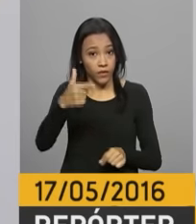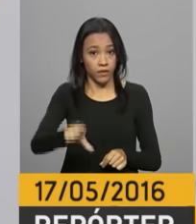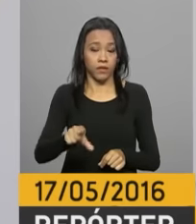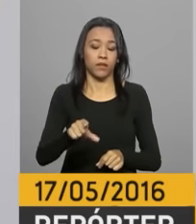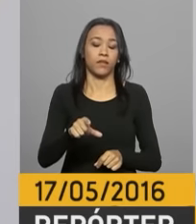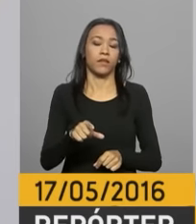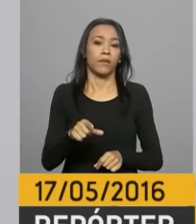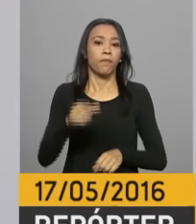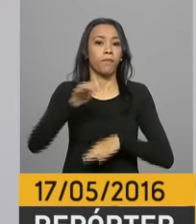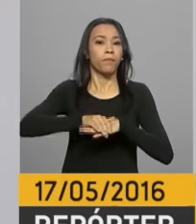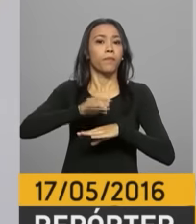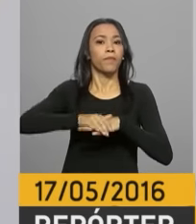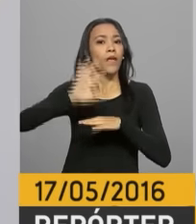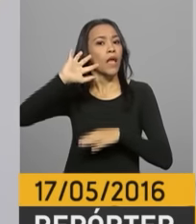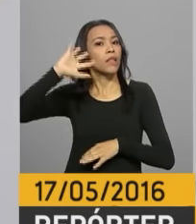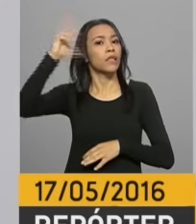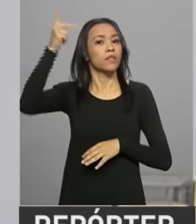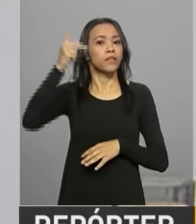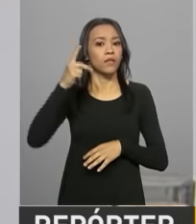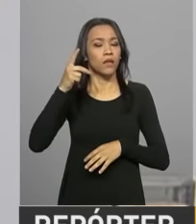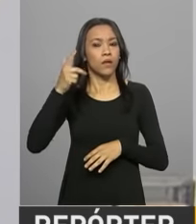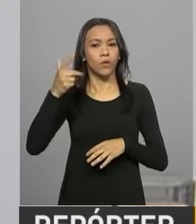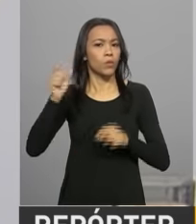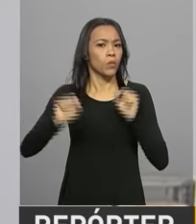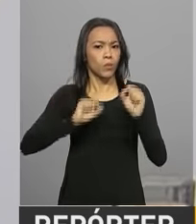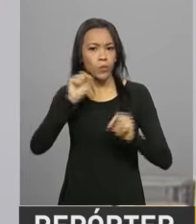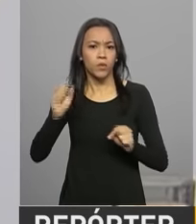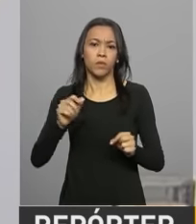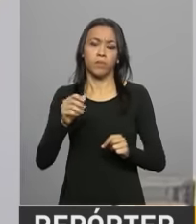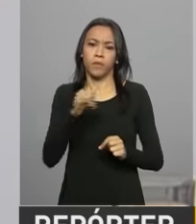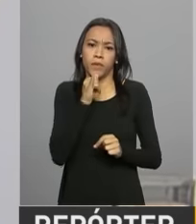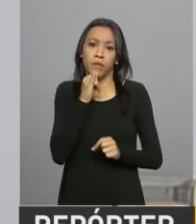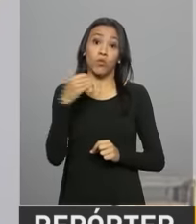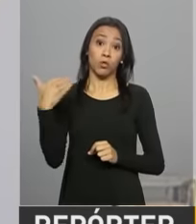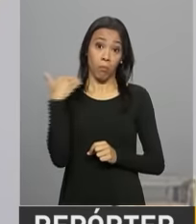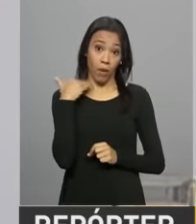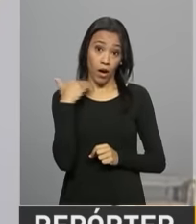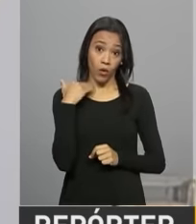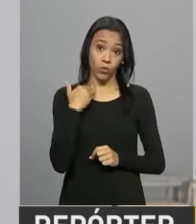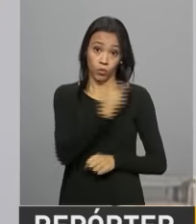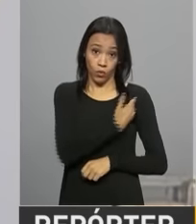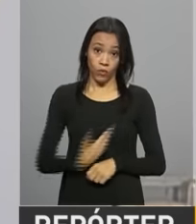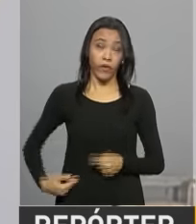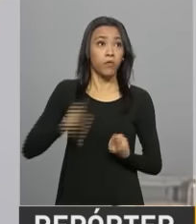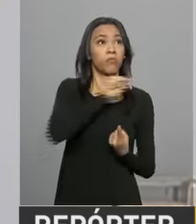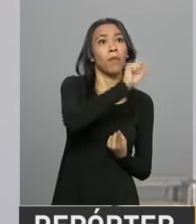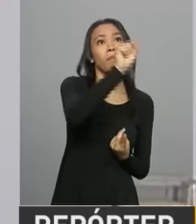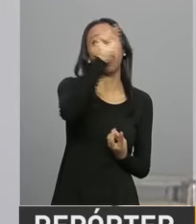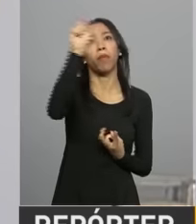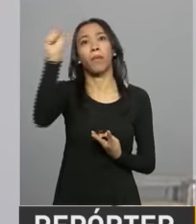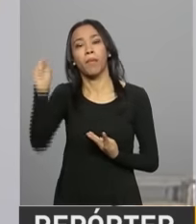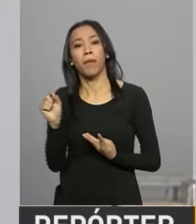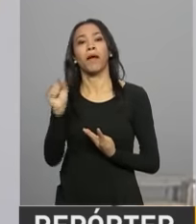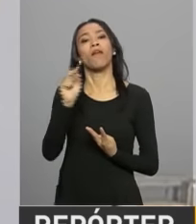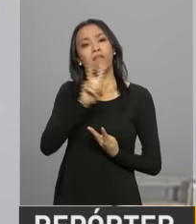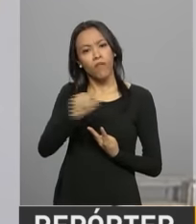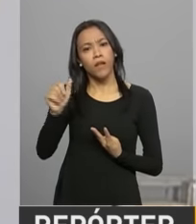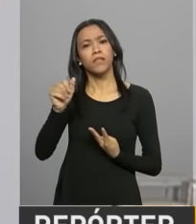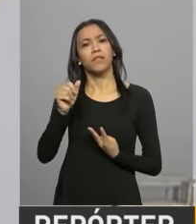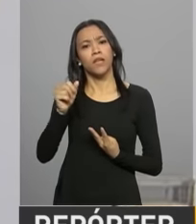a decisão sobre os bancos públicos, por exemplo, significa que cada um dos gestores de bancos públicos será anunciado. Não